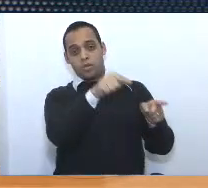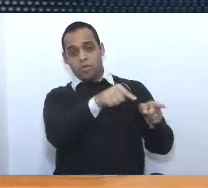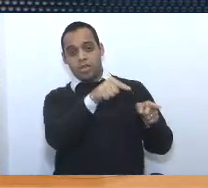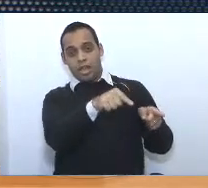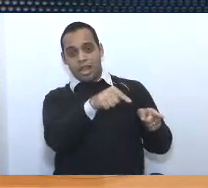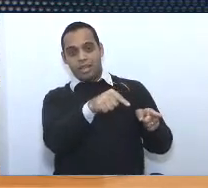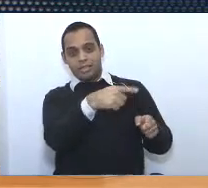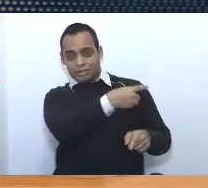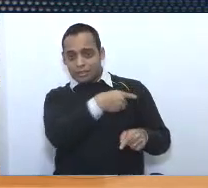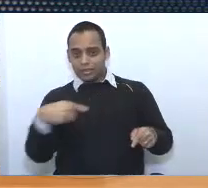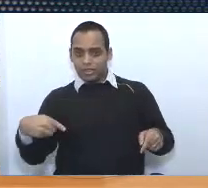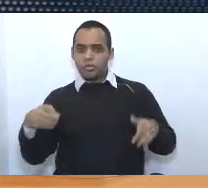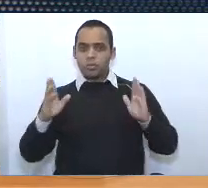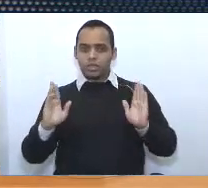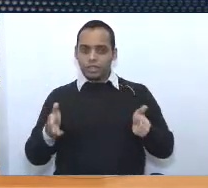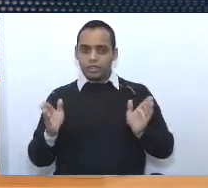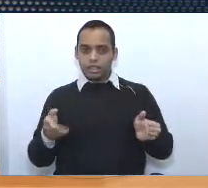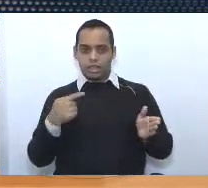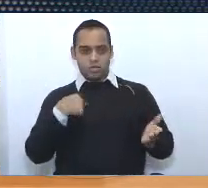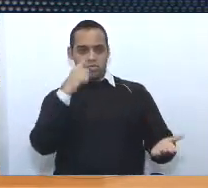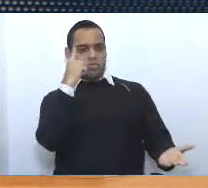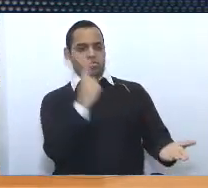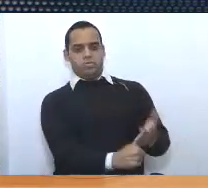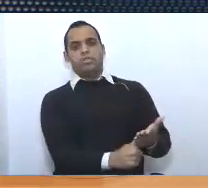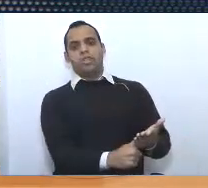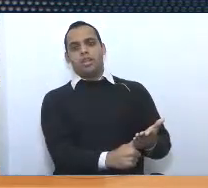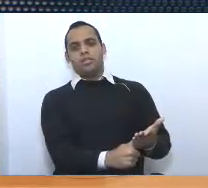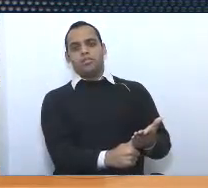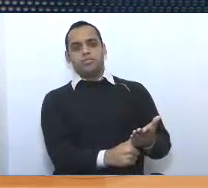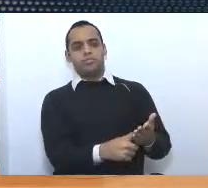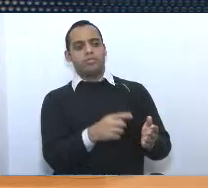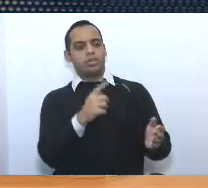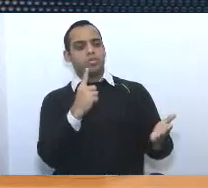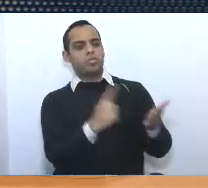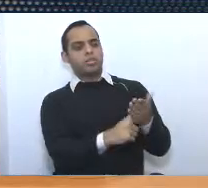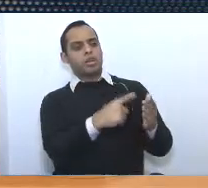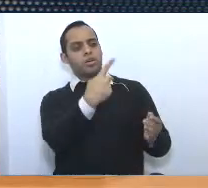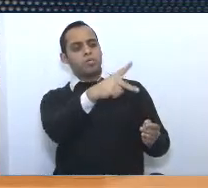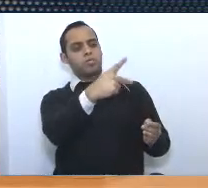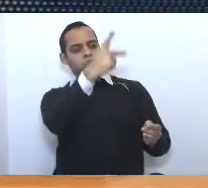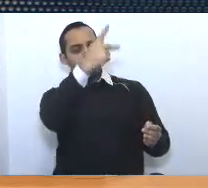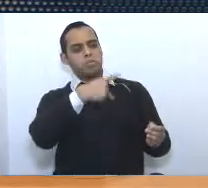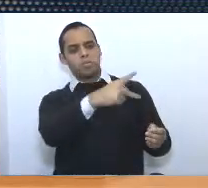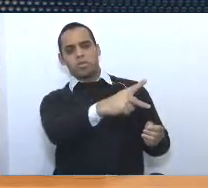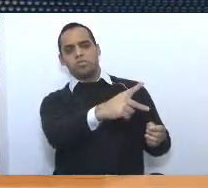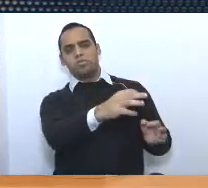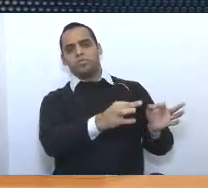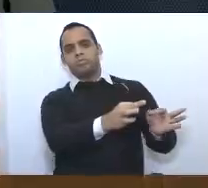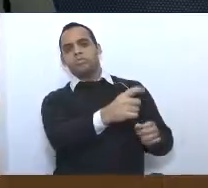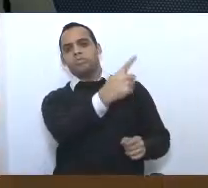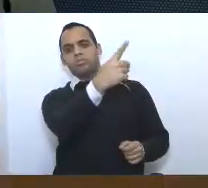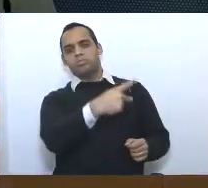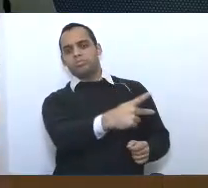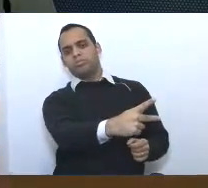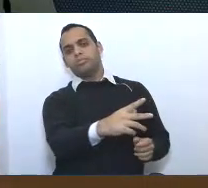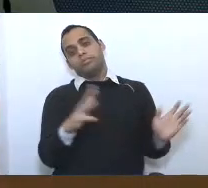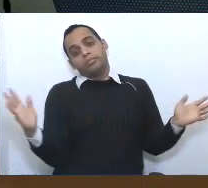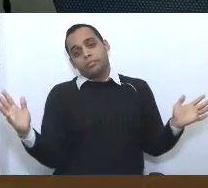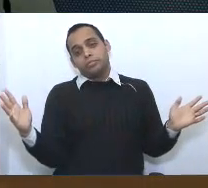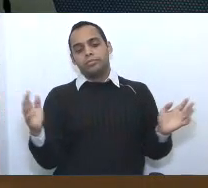já tinha agendado para falar com o proprietário da área. Assim que eu tiver maiores informações, eu passo para o